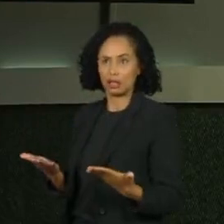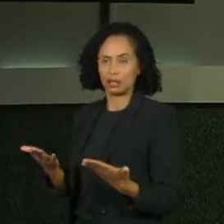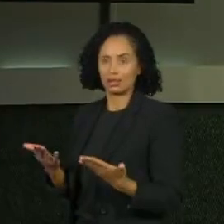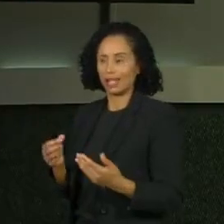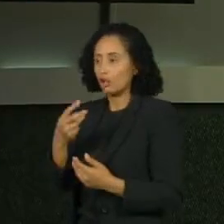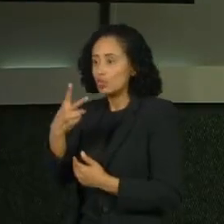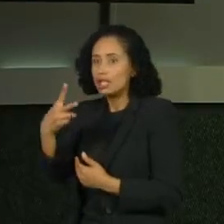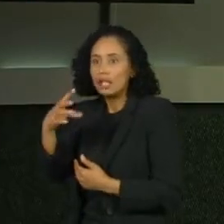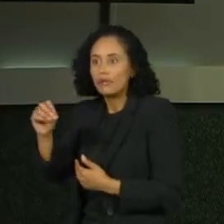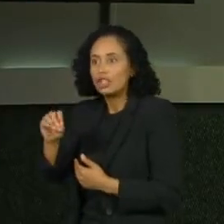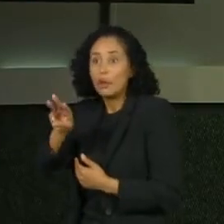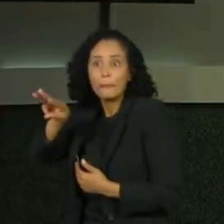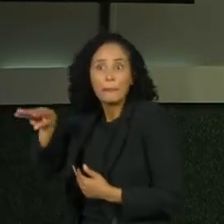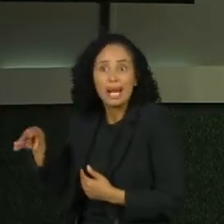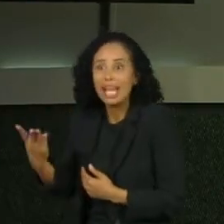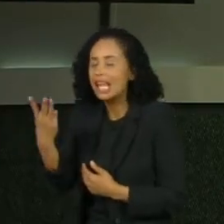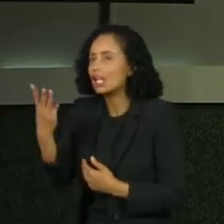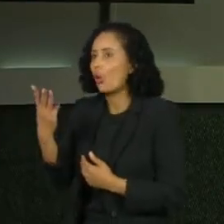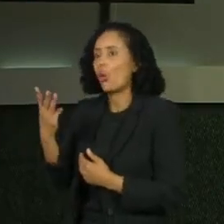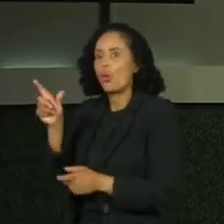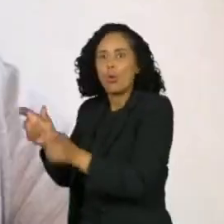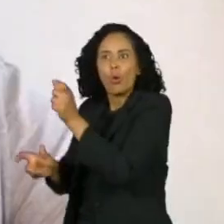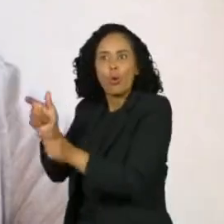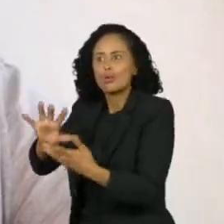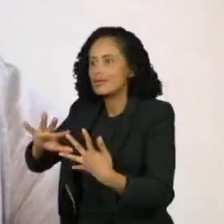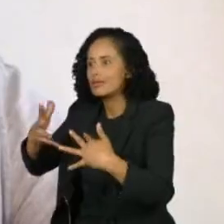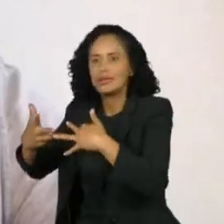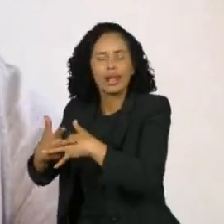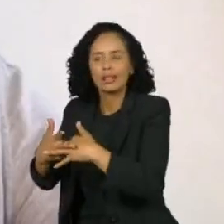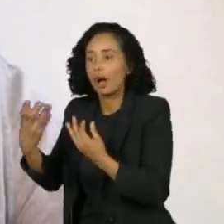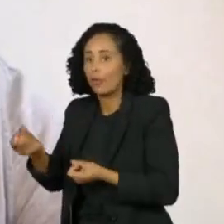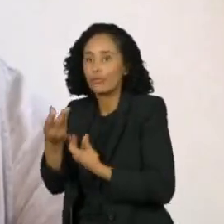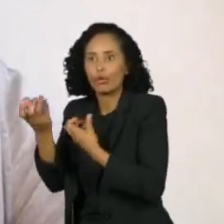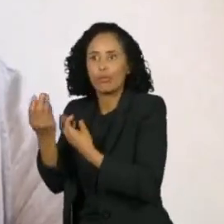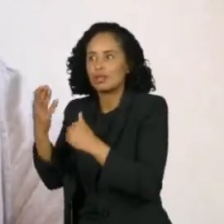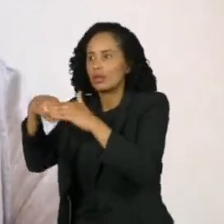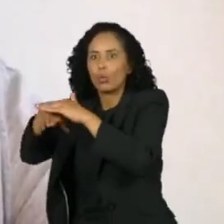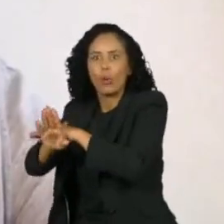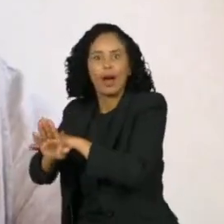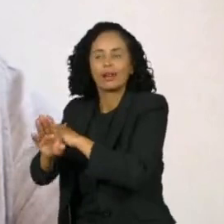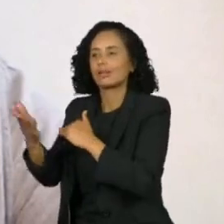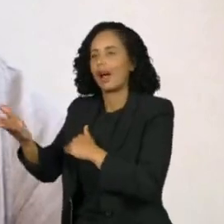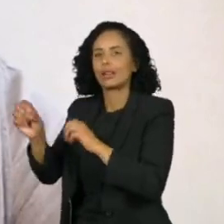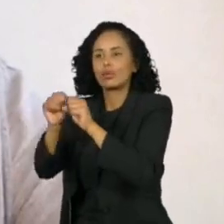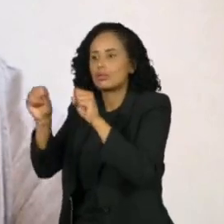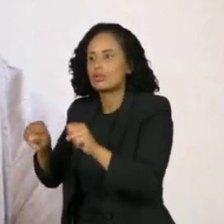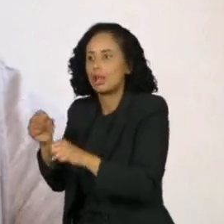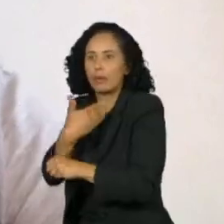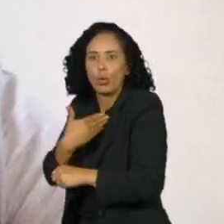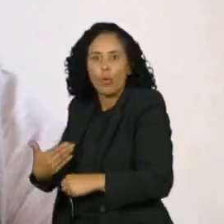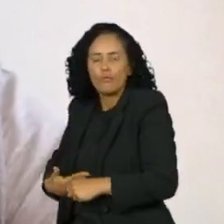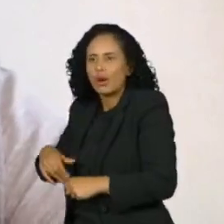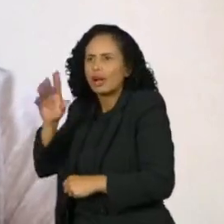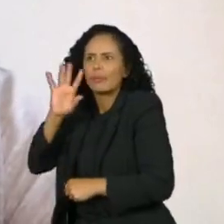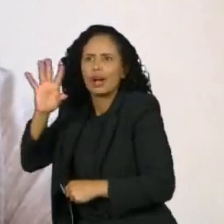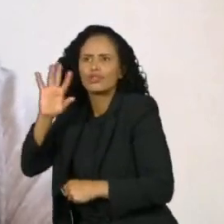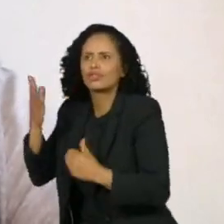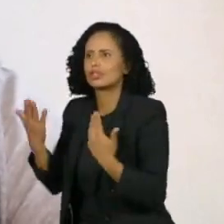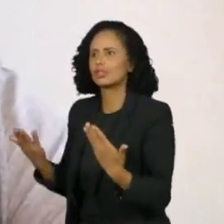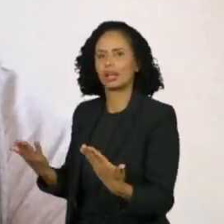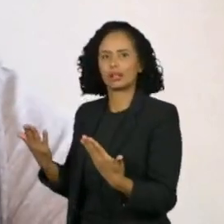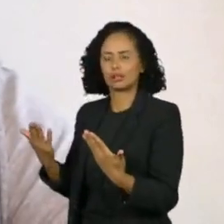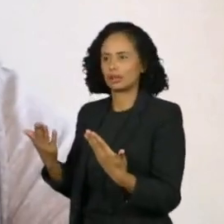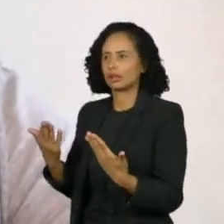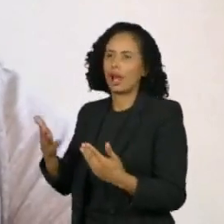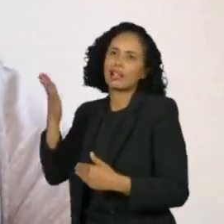220 milhões ou cerca de 220 milhões de cidadãos, se esses dados somente refletirem dados de entes vivos, mas nós sabemos